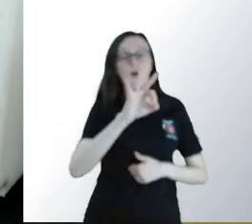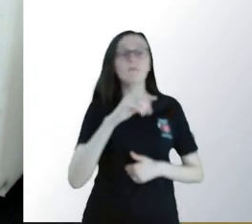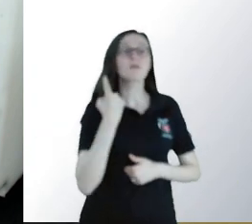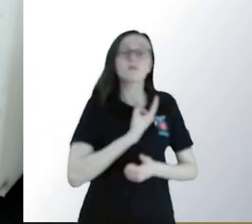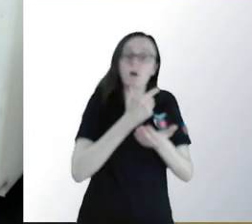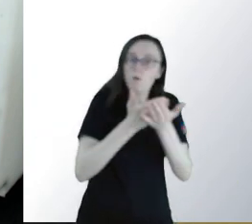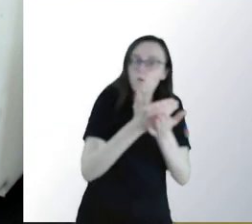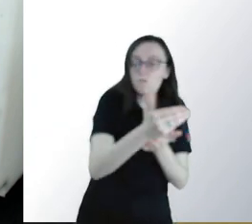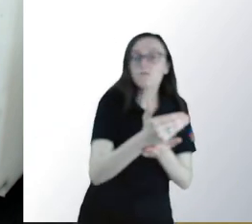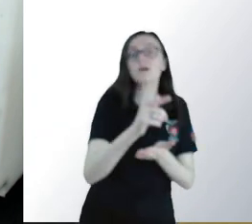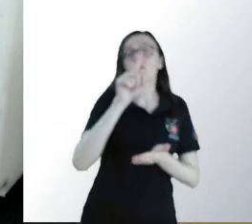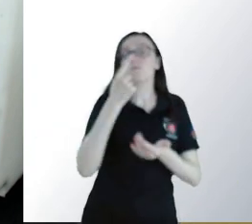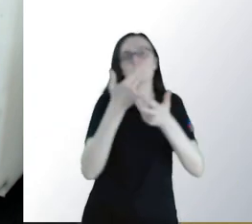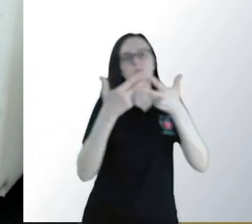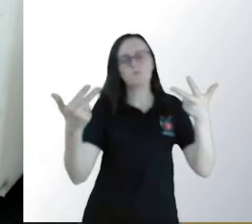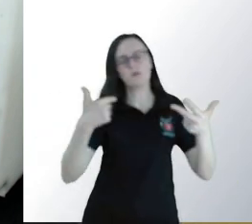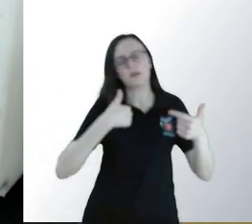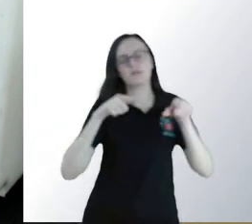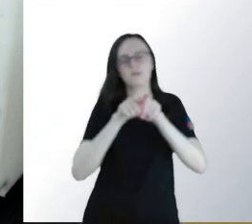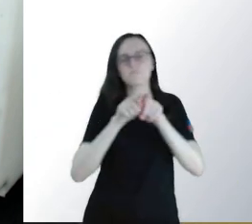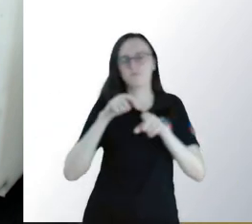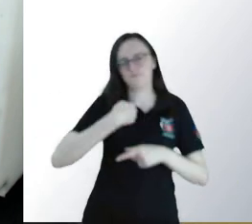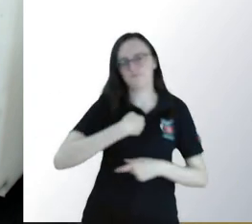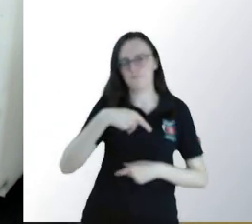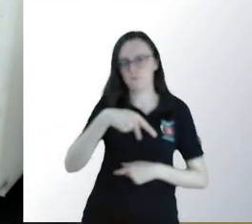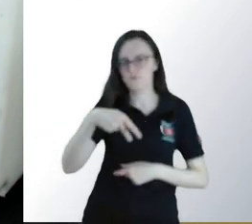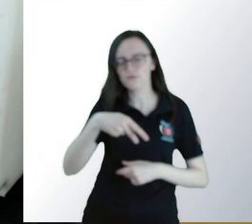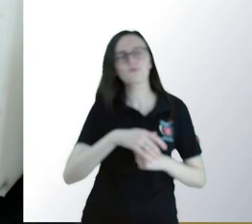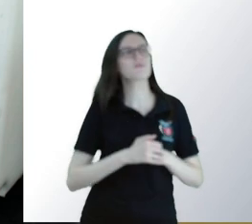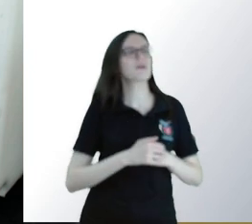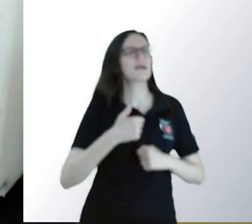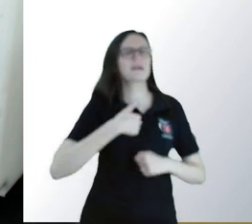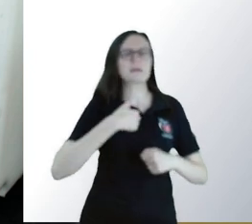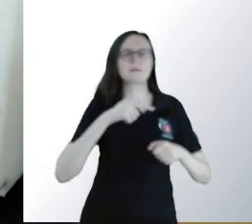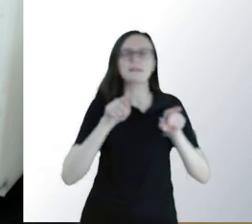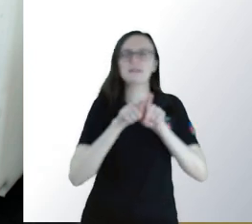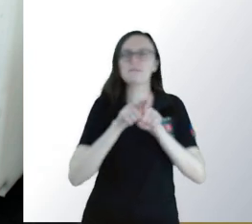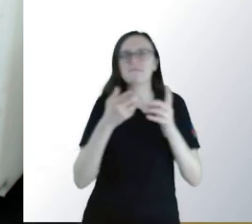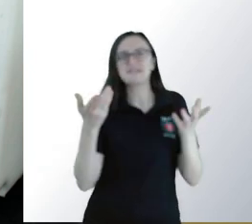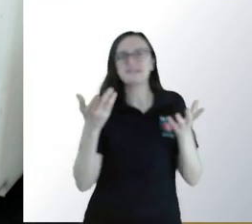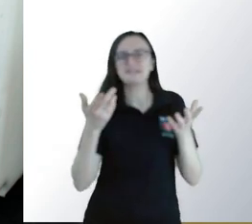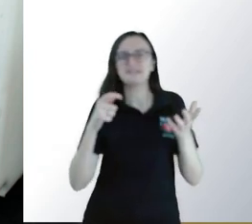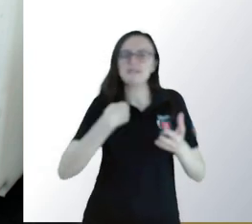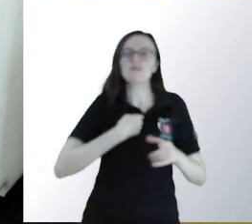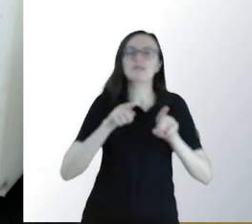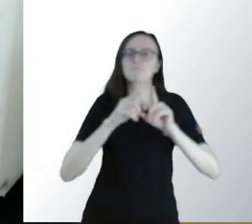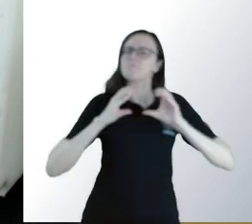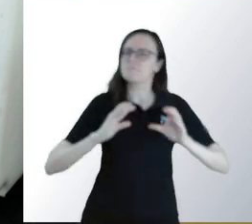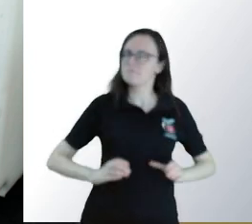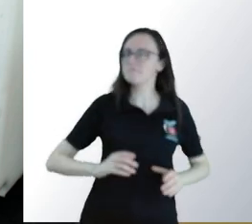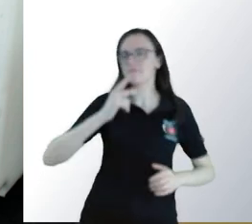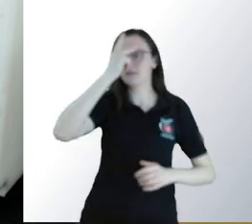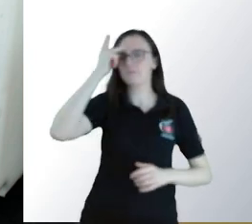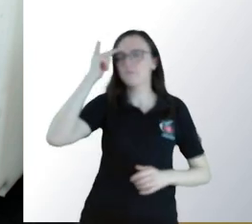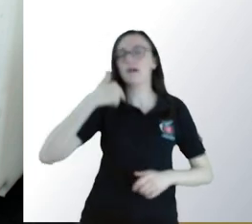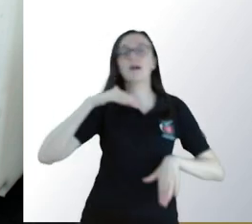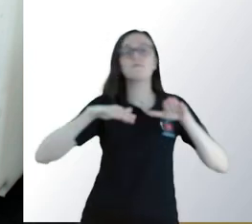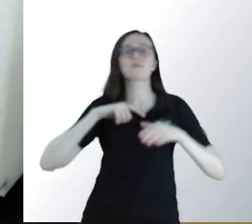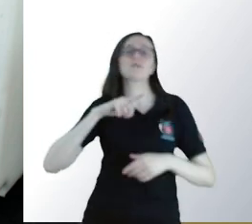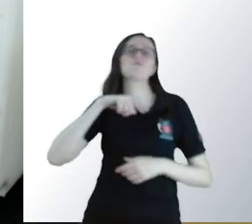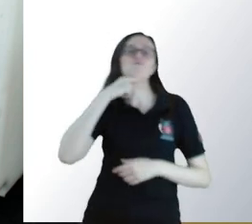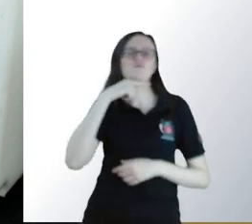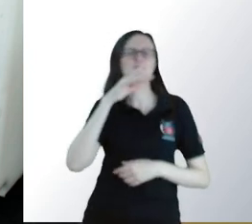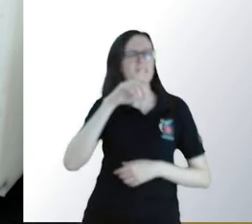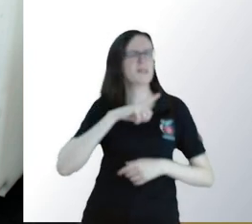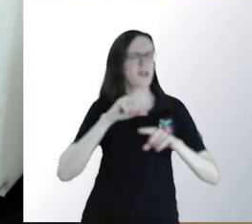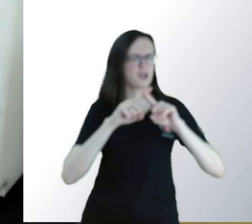começar, uma coisa que até eu, né, enquanto professora, também tenho, né, enquanto cidadã, enquanto pessoa, tenho dúvida, né?